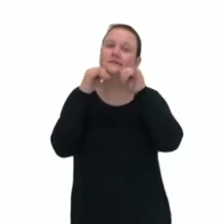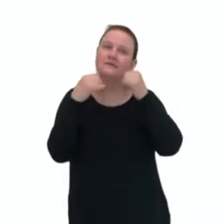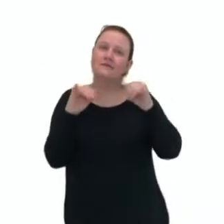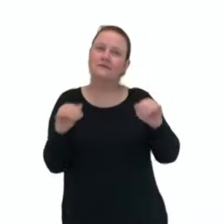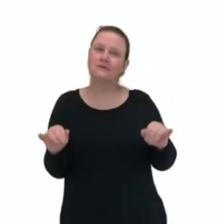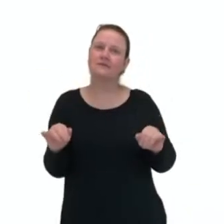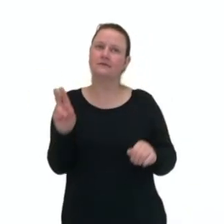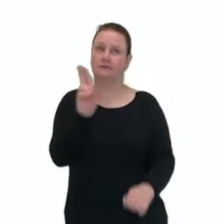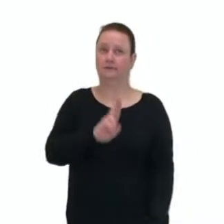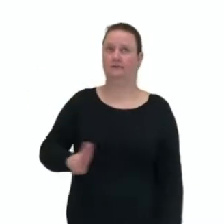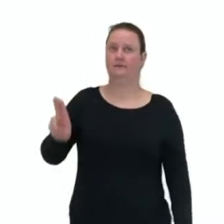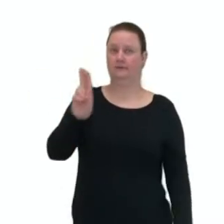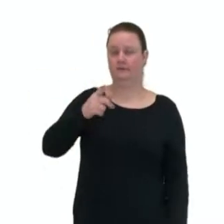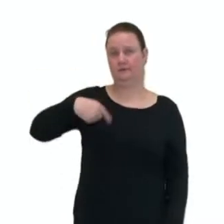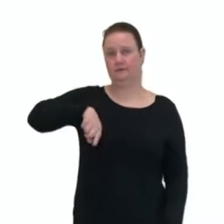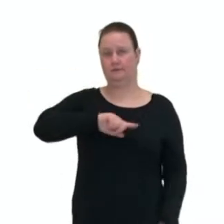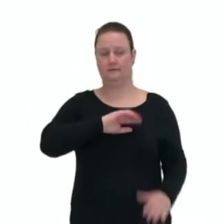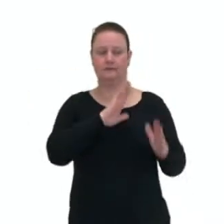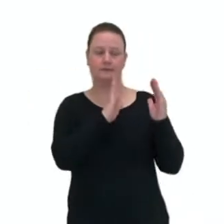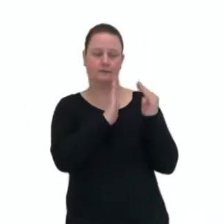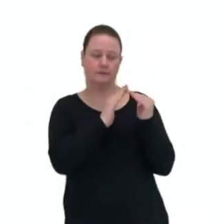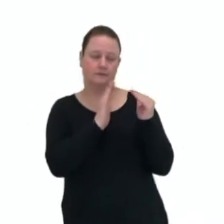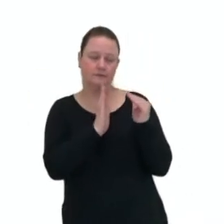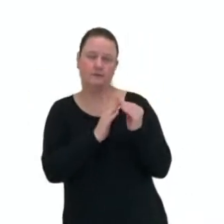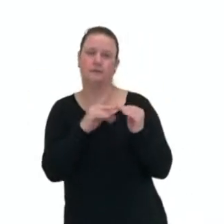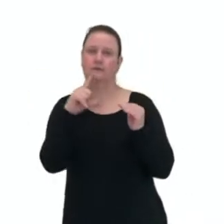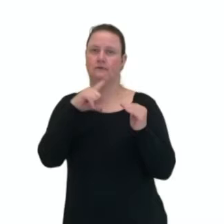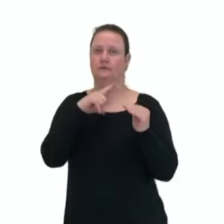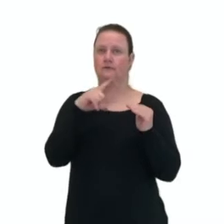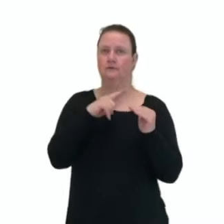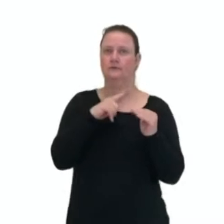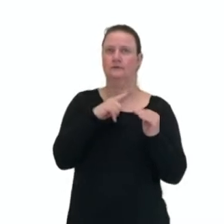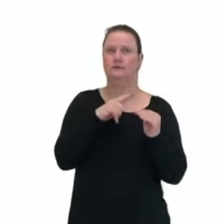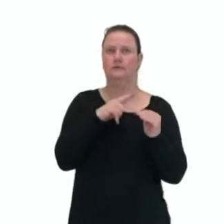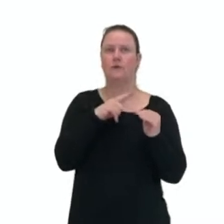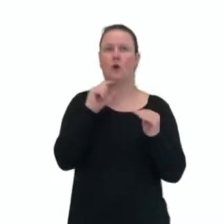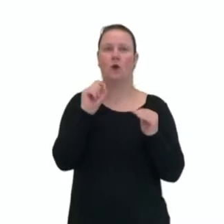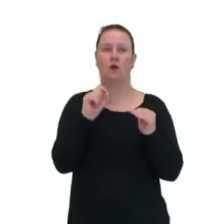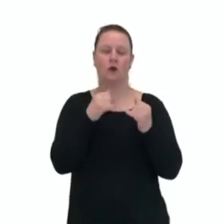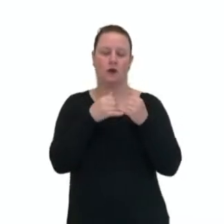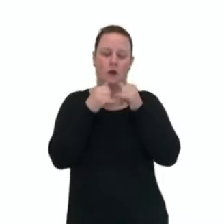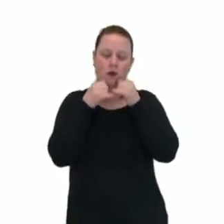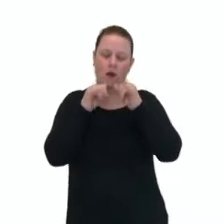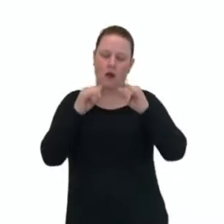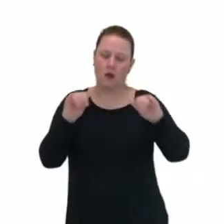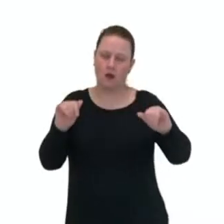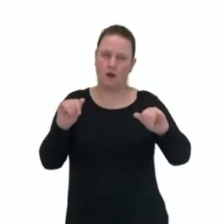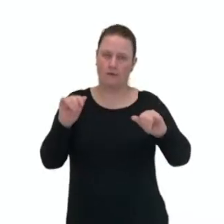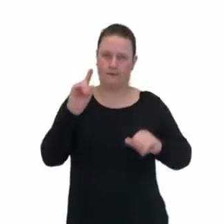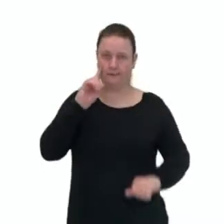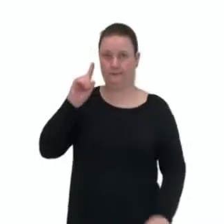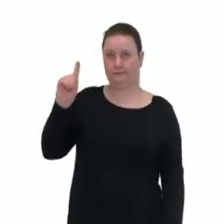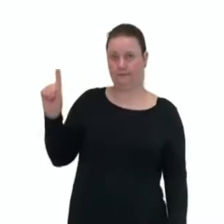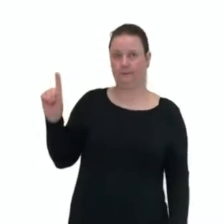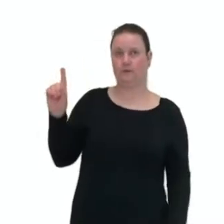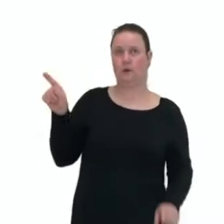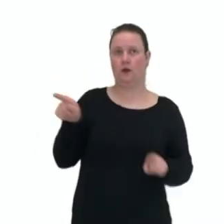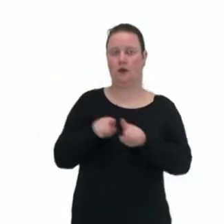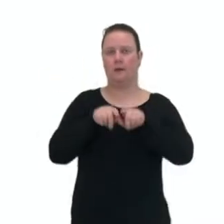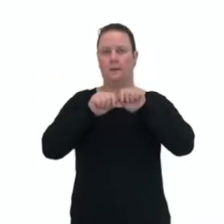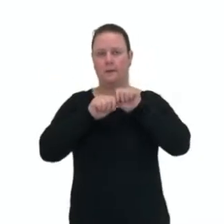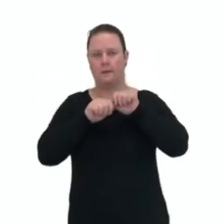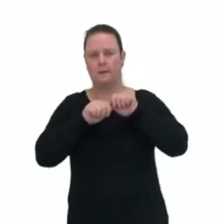que utilizamos em nossas casas é composta por uma onda eletromagnética que se